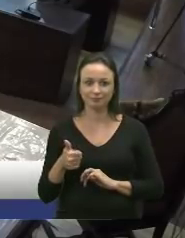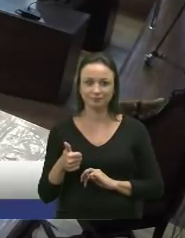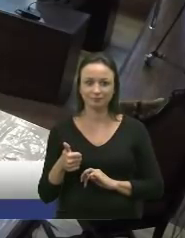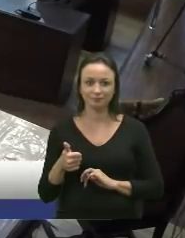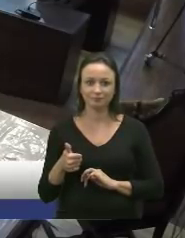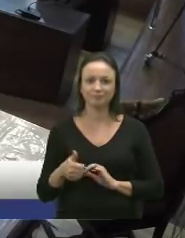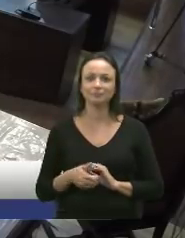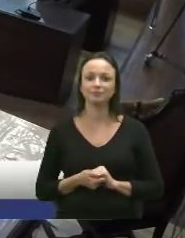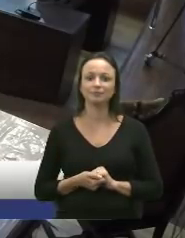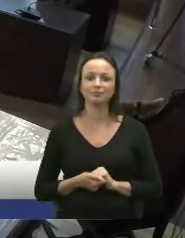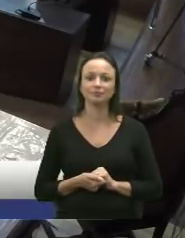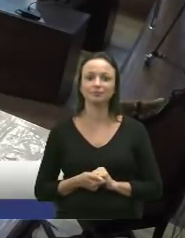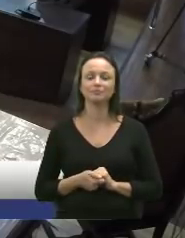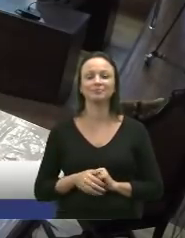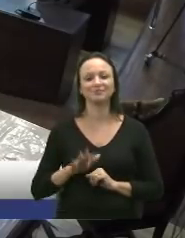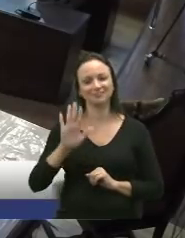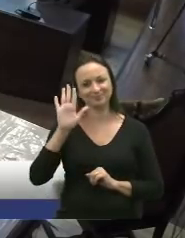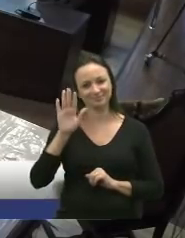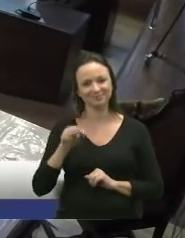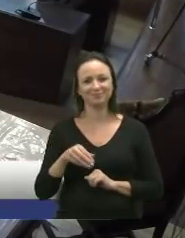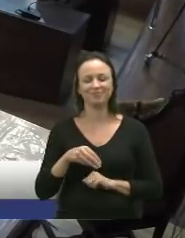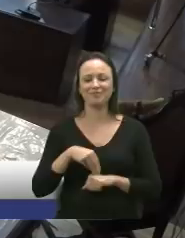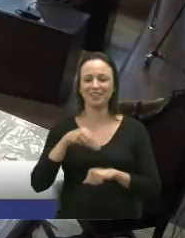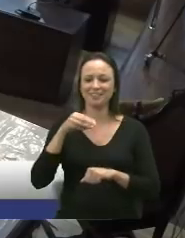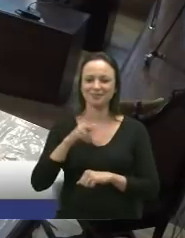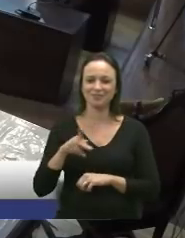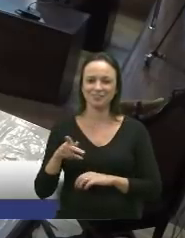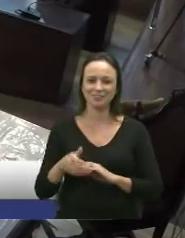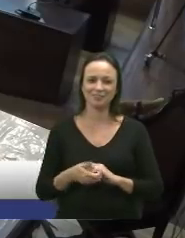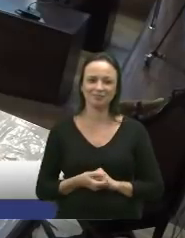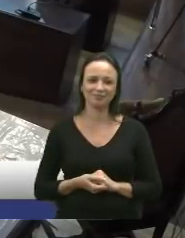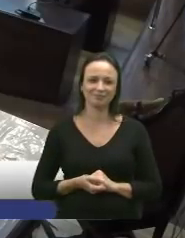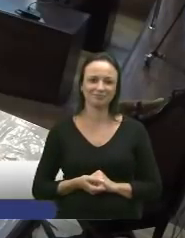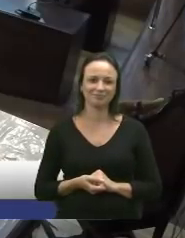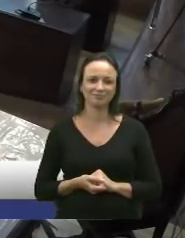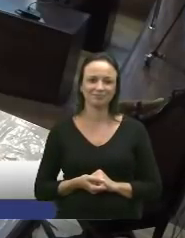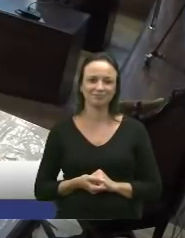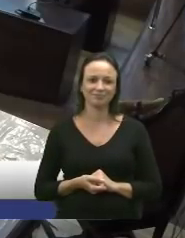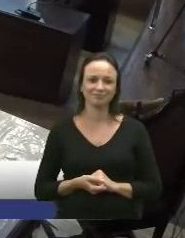Pois não. Salve, mestre. Mestre é o senhor.